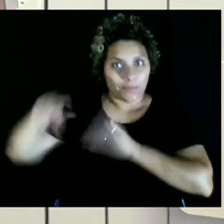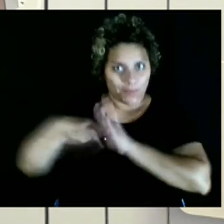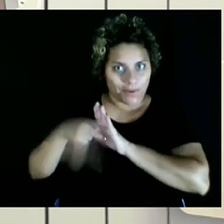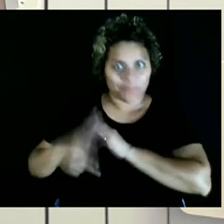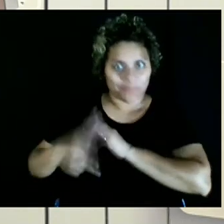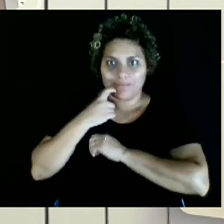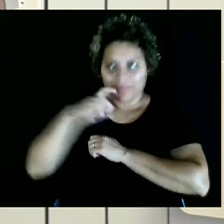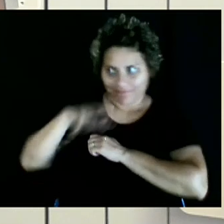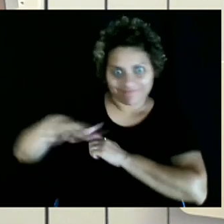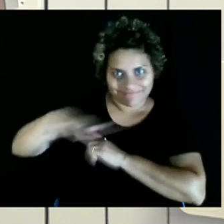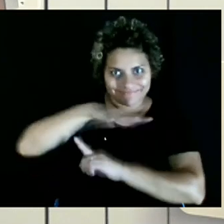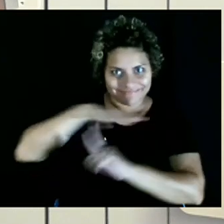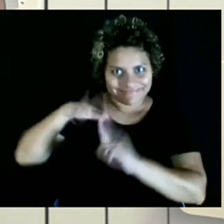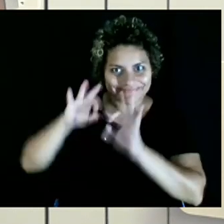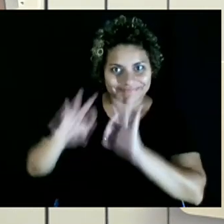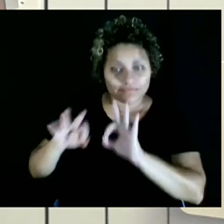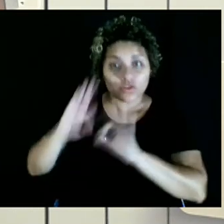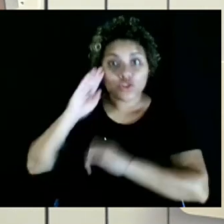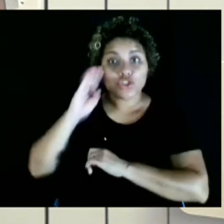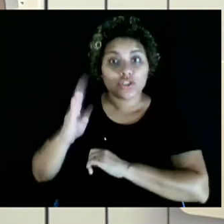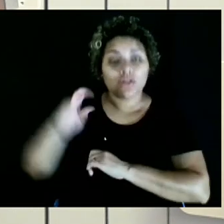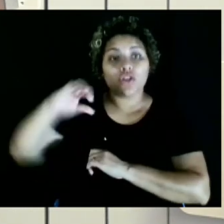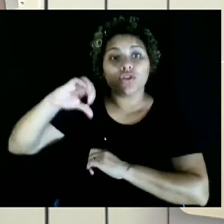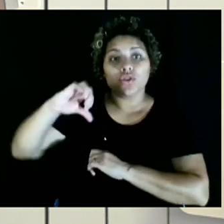pode ir direto no